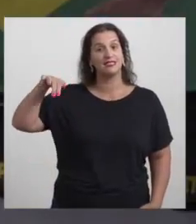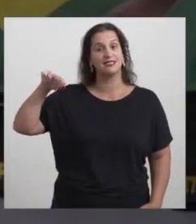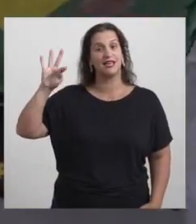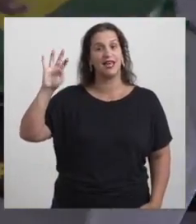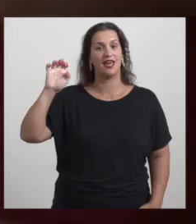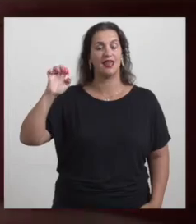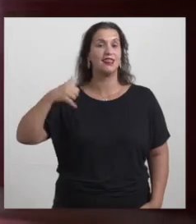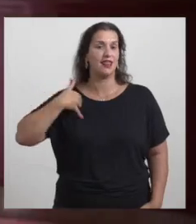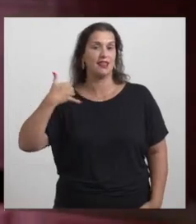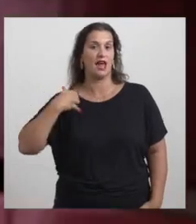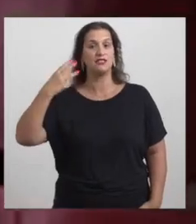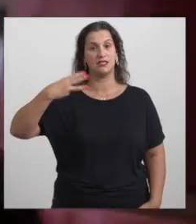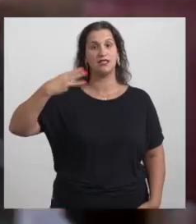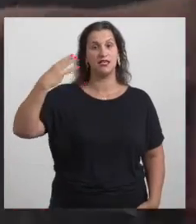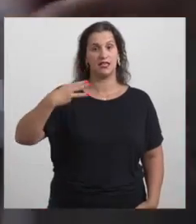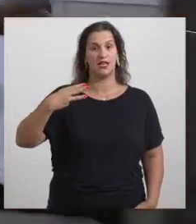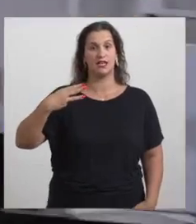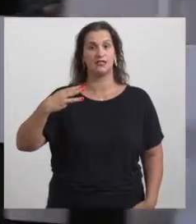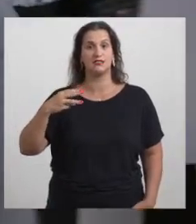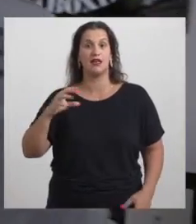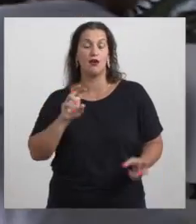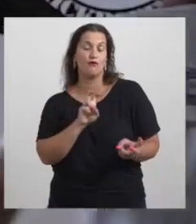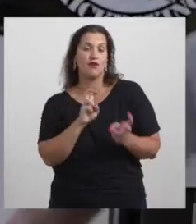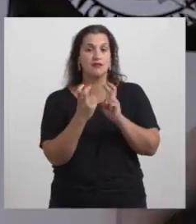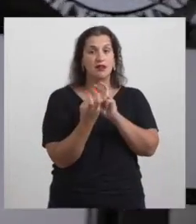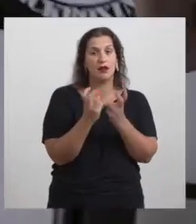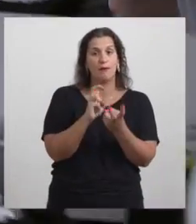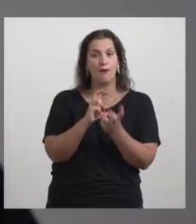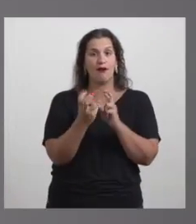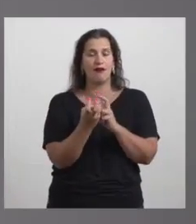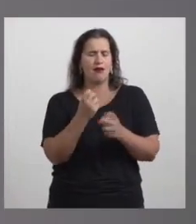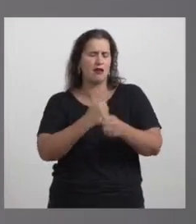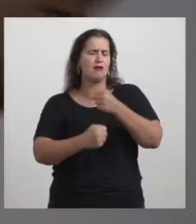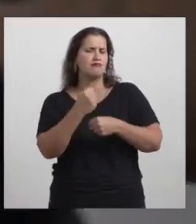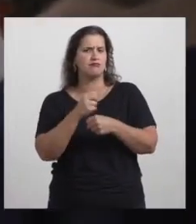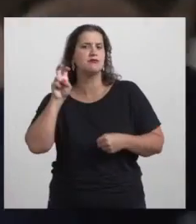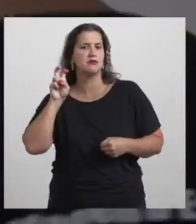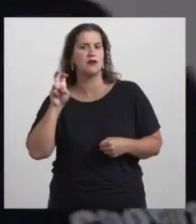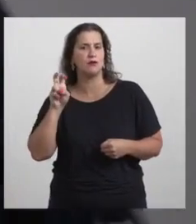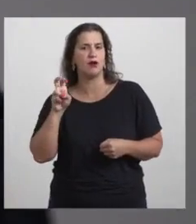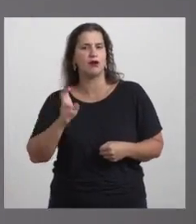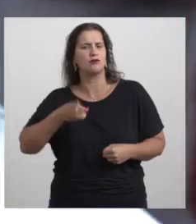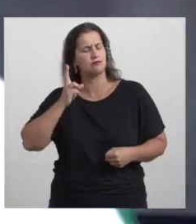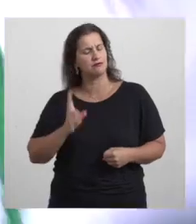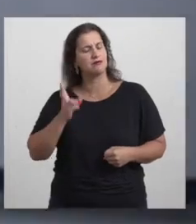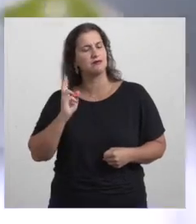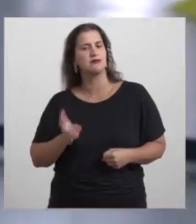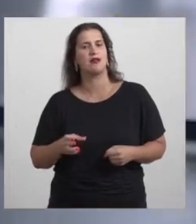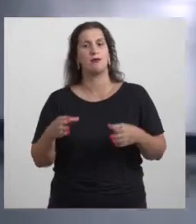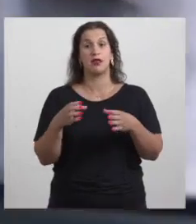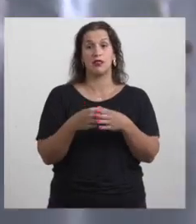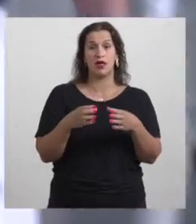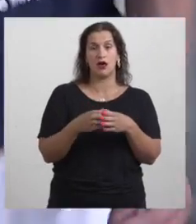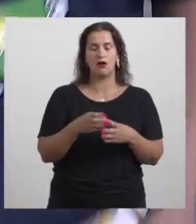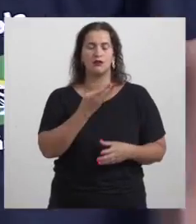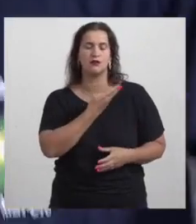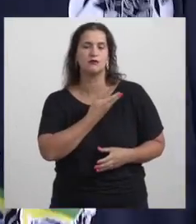gente está aqui é capoeira, cinco anos, se xingando. E a roda, São